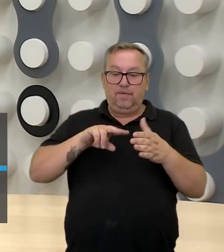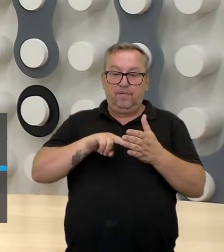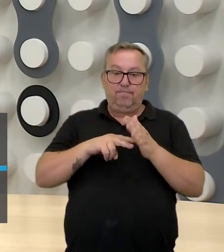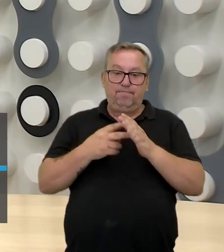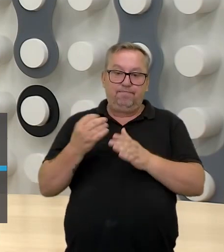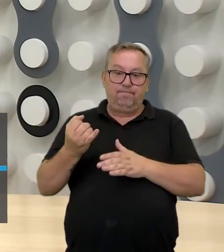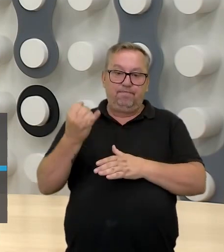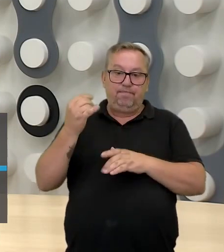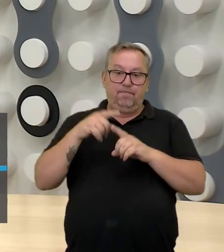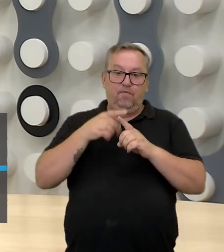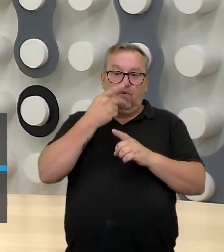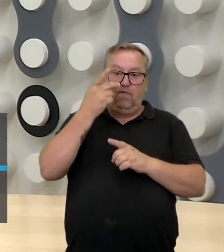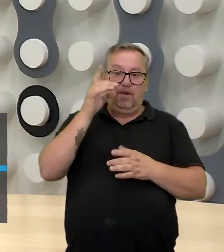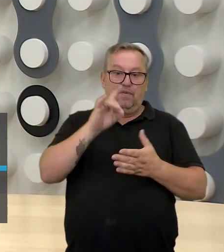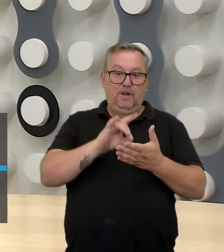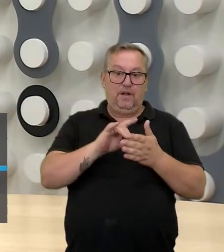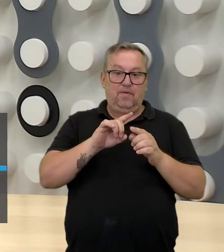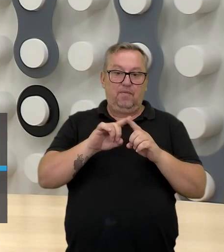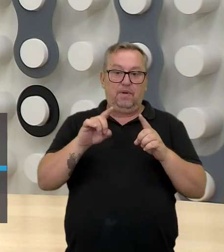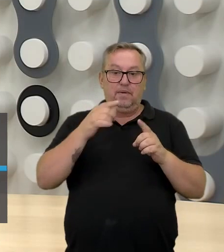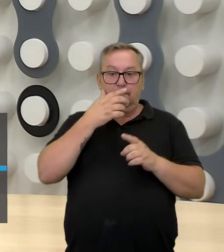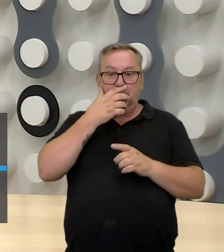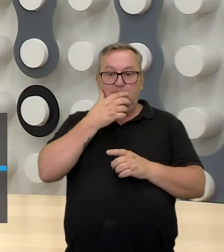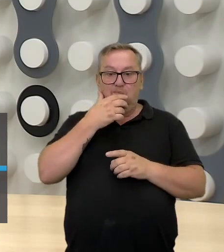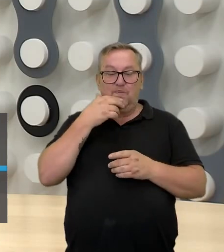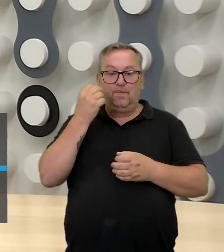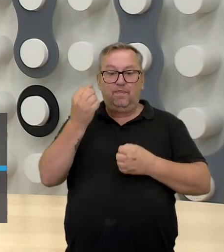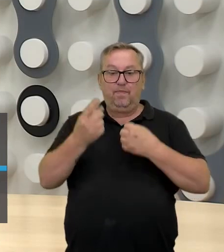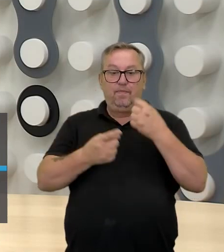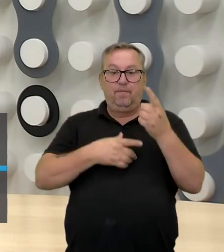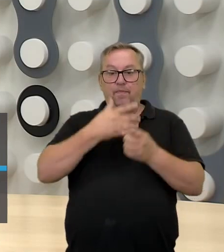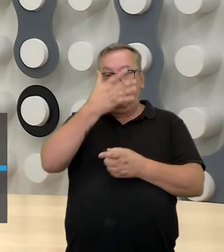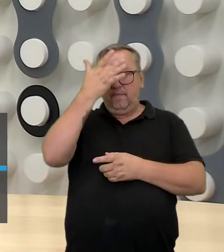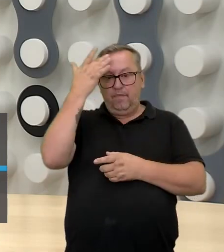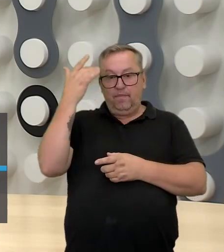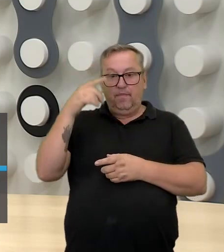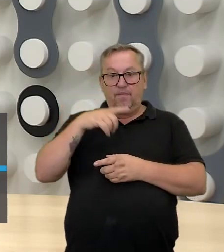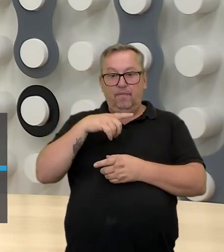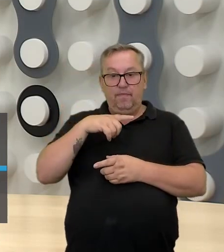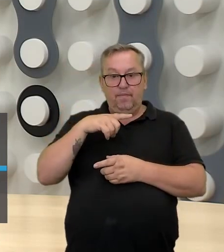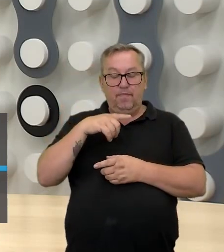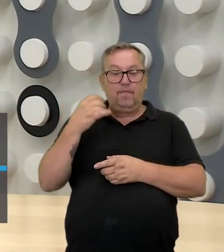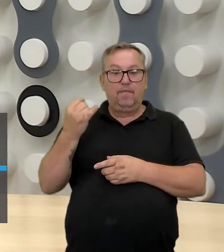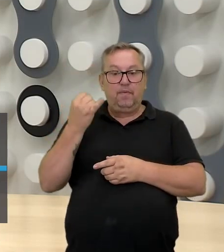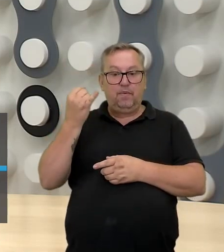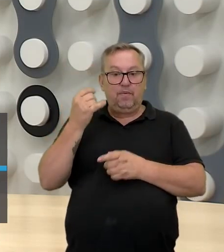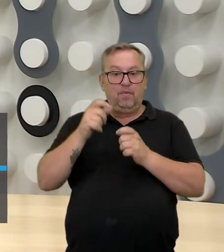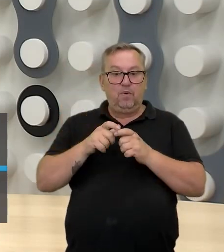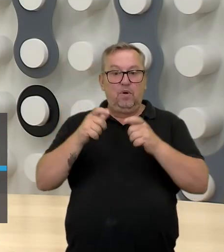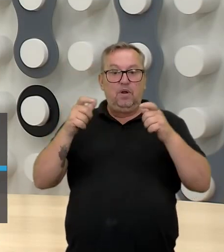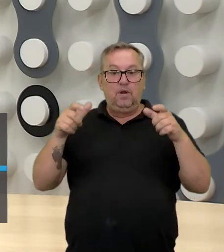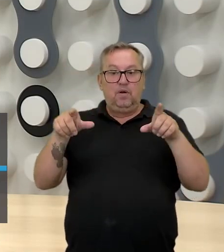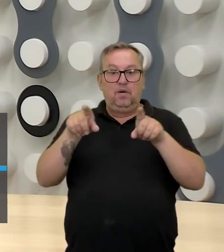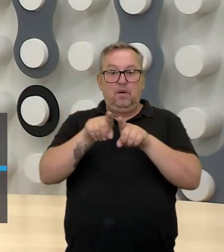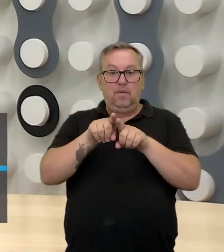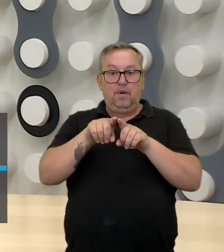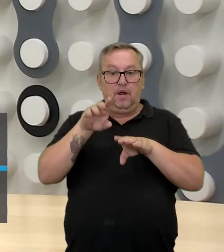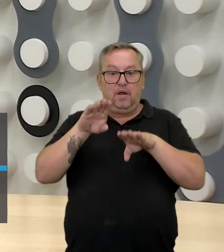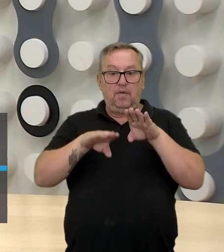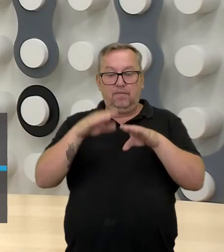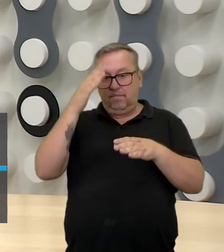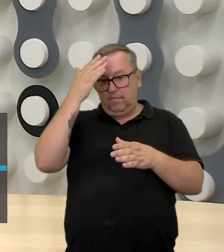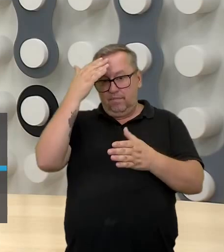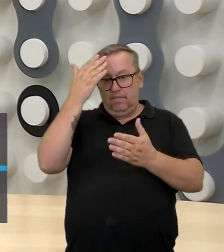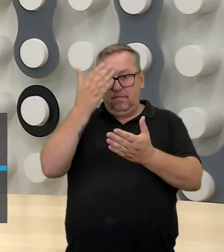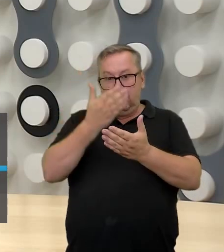significativos, né, vamos falar a verdade, né, mas que para algumas pessoas, né, tem relevância muito grande, né, às vezes você desacredita